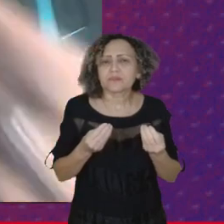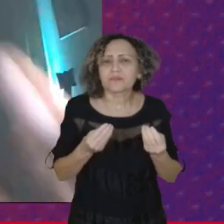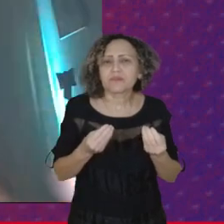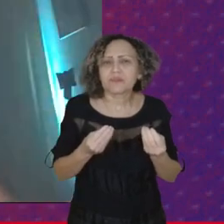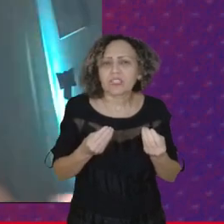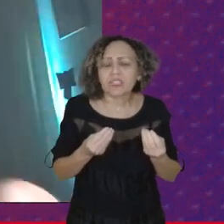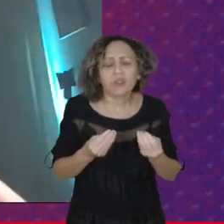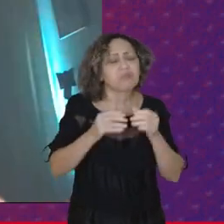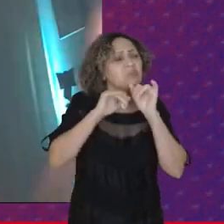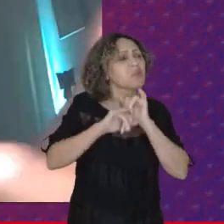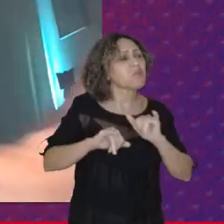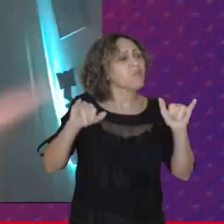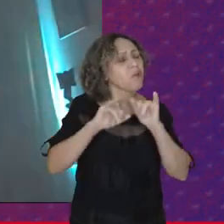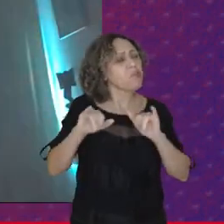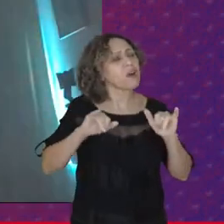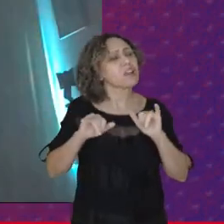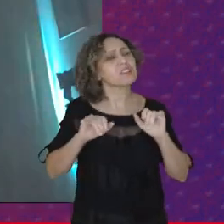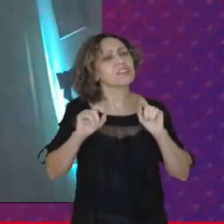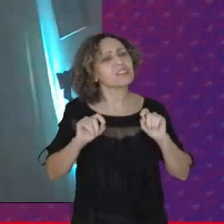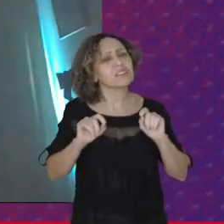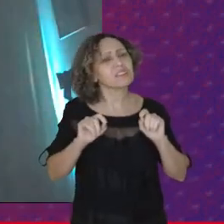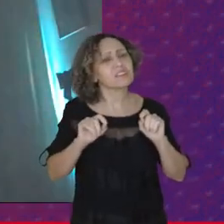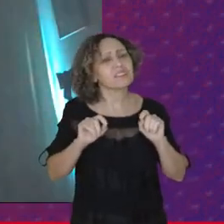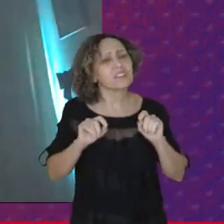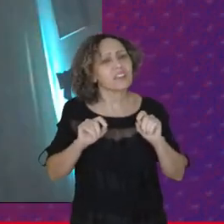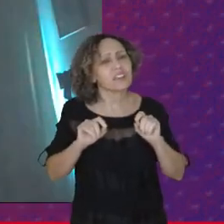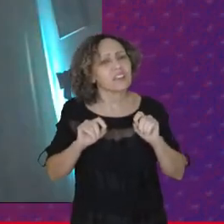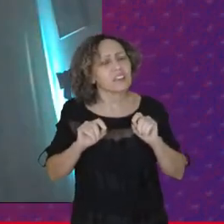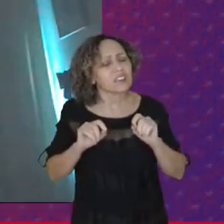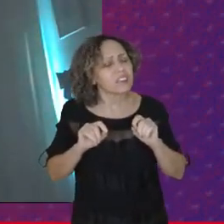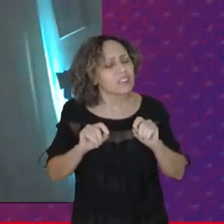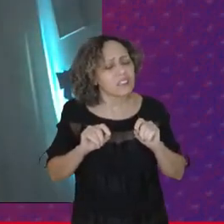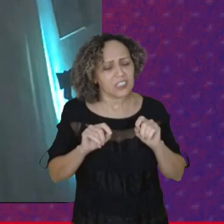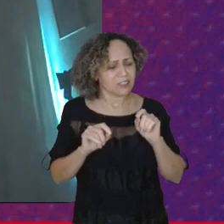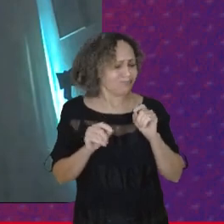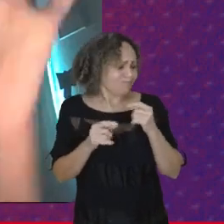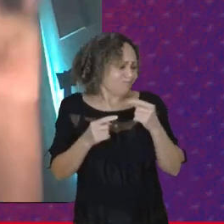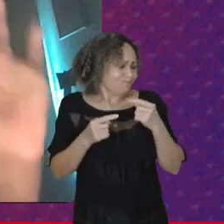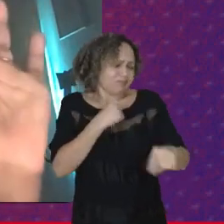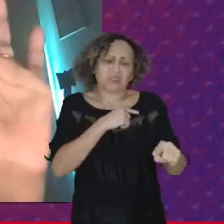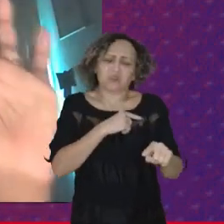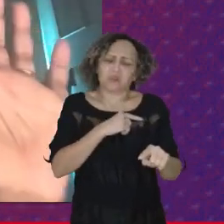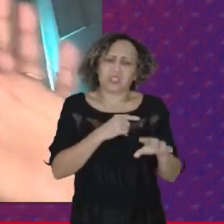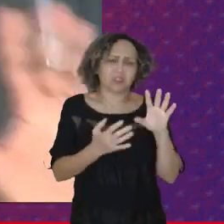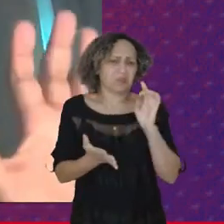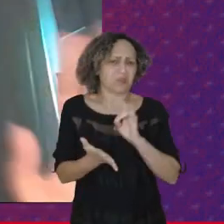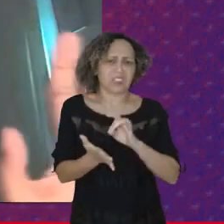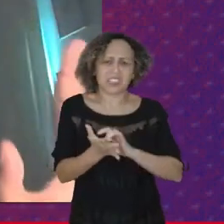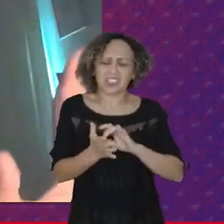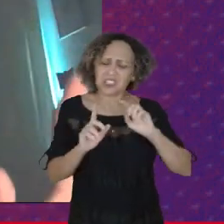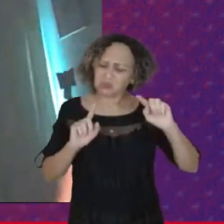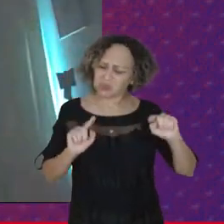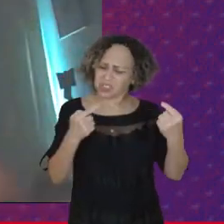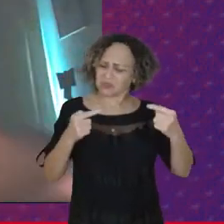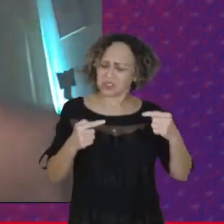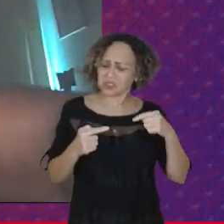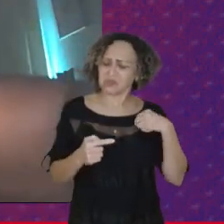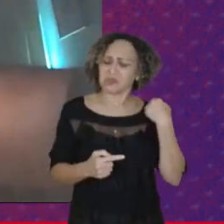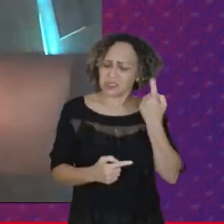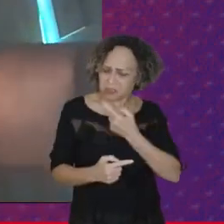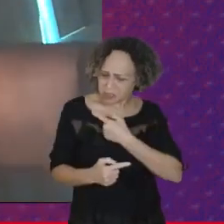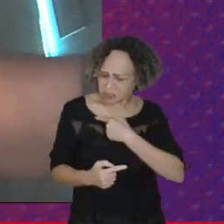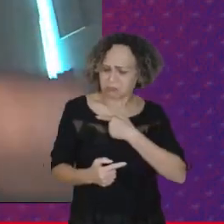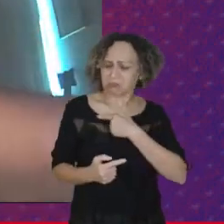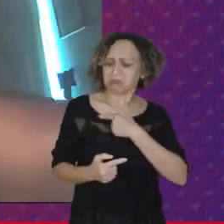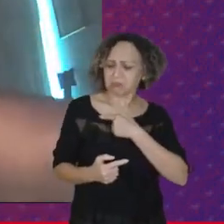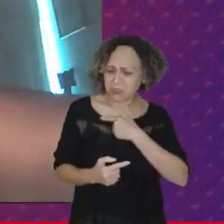uma informação que ela não condiz com a realidade. E é um desafio para a gente lidar com ela. Ou